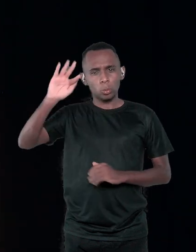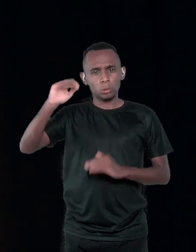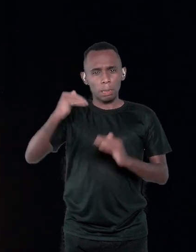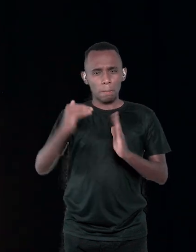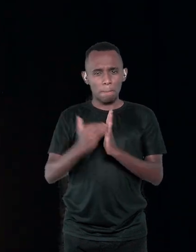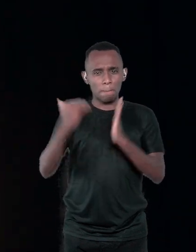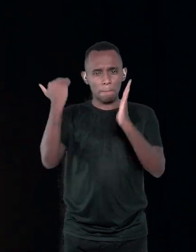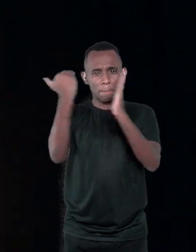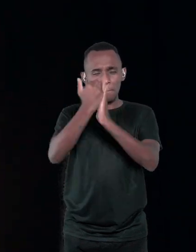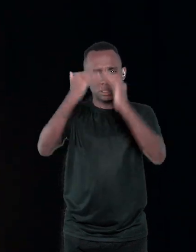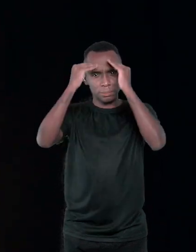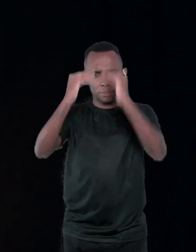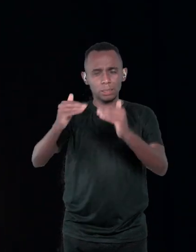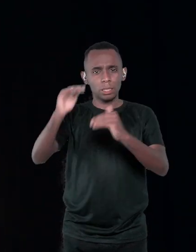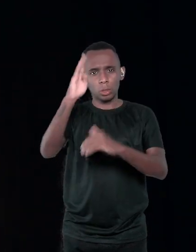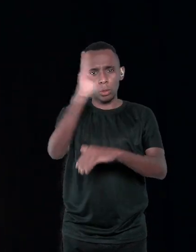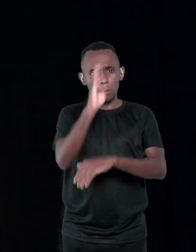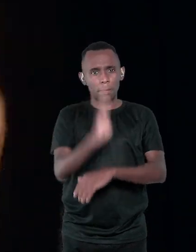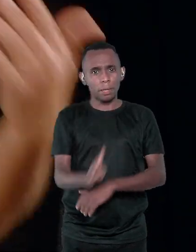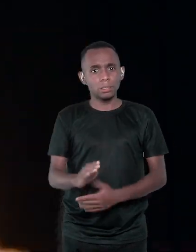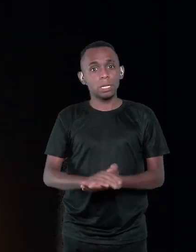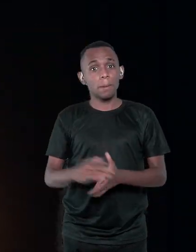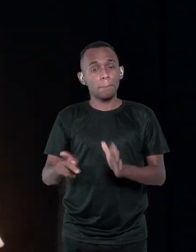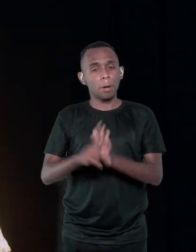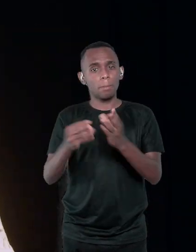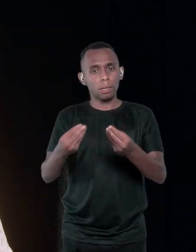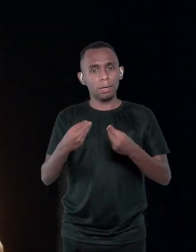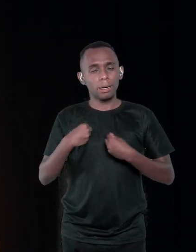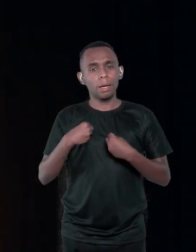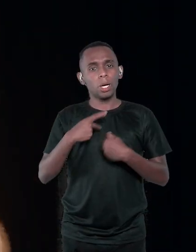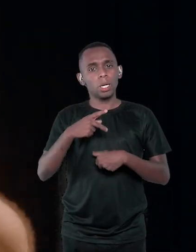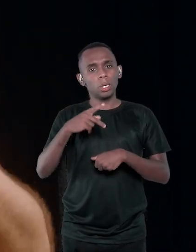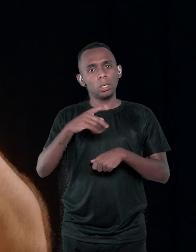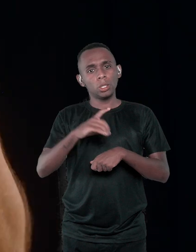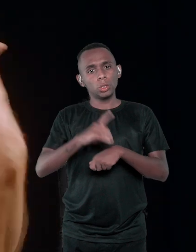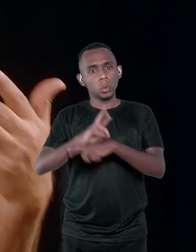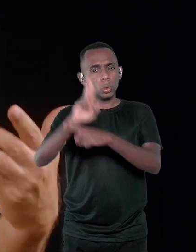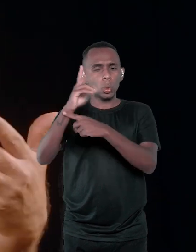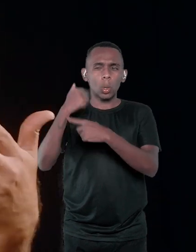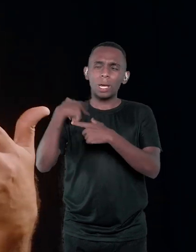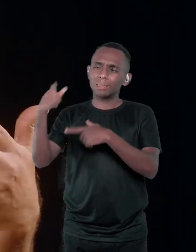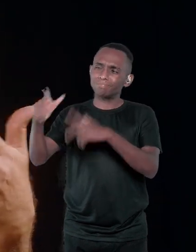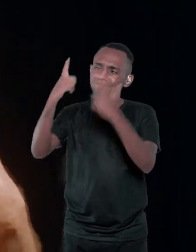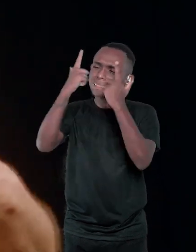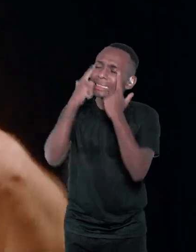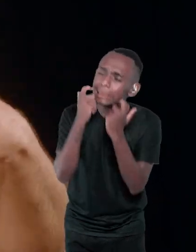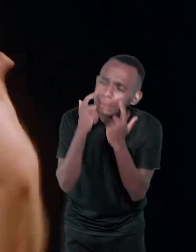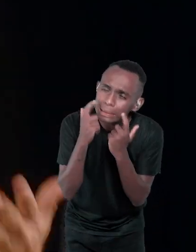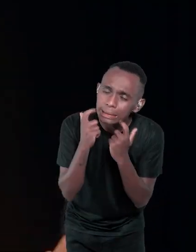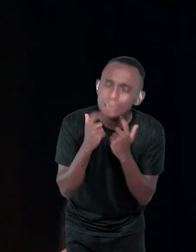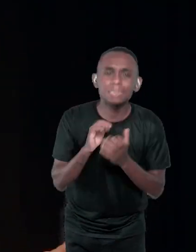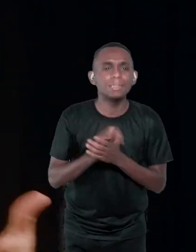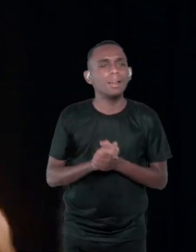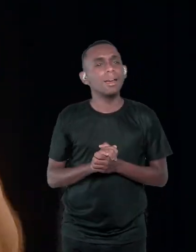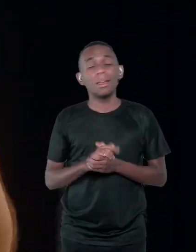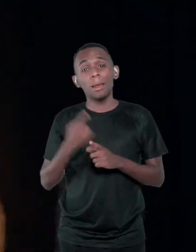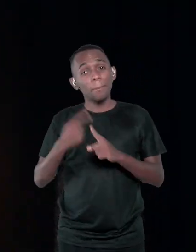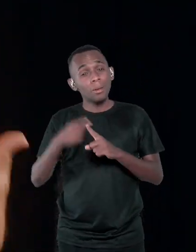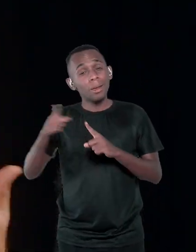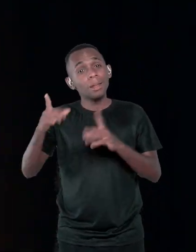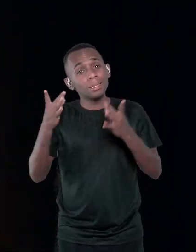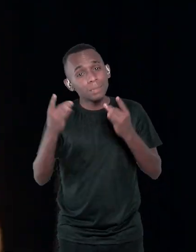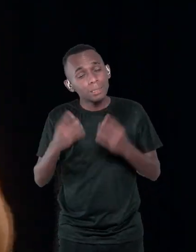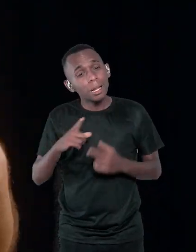do Brasil, doutor honoris causa, e ela desaba. Então, ela tinha essa acessibilidade, e ela fala, eu posso falar que é